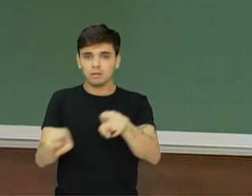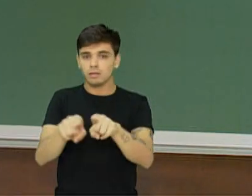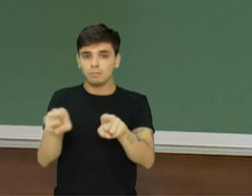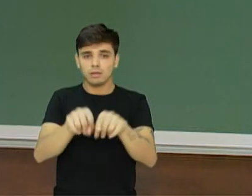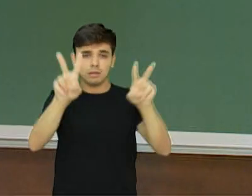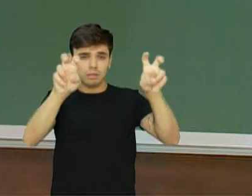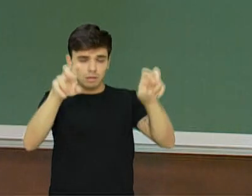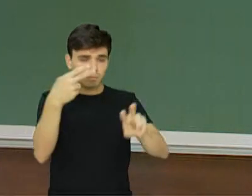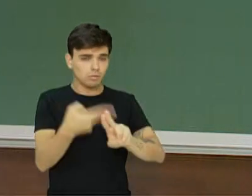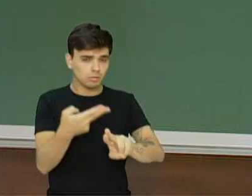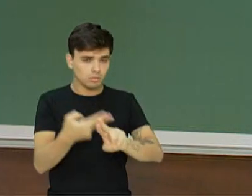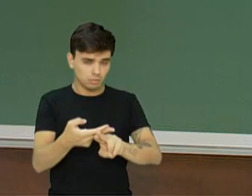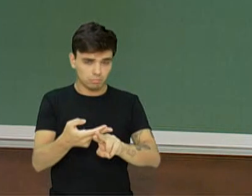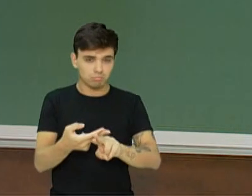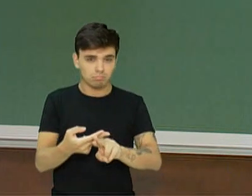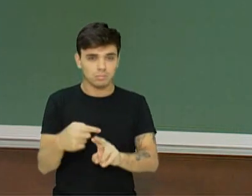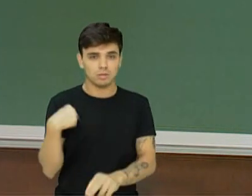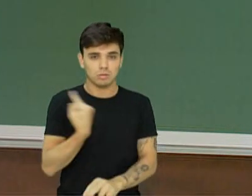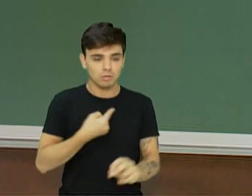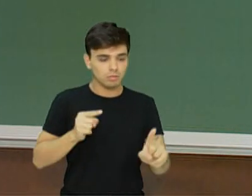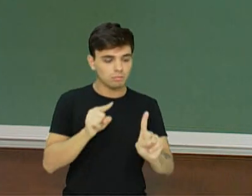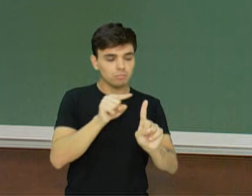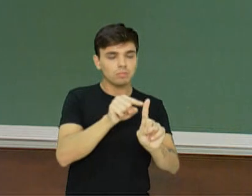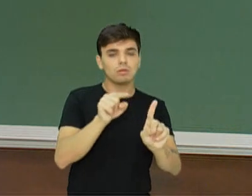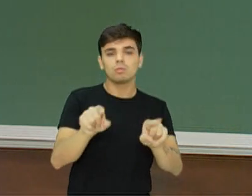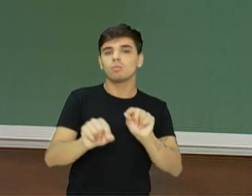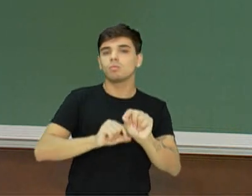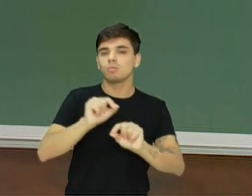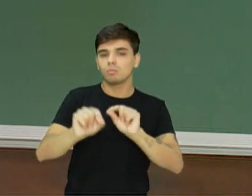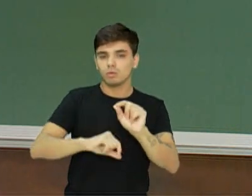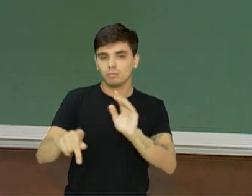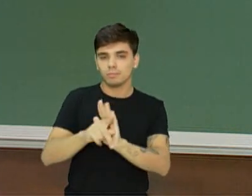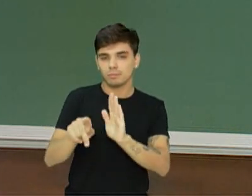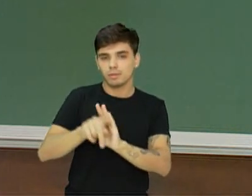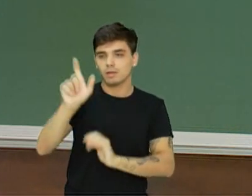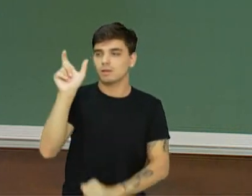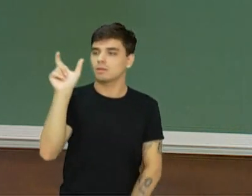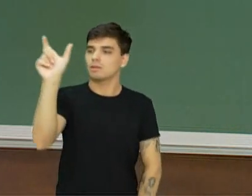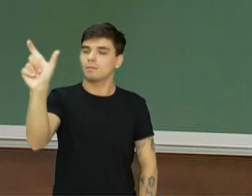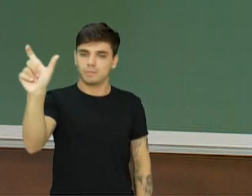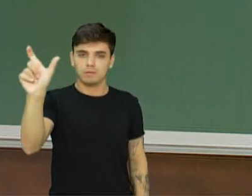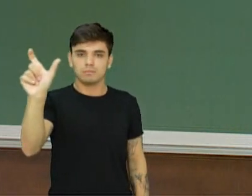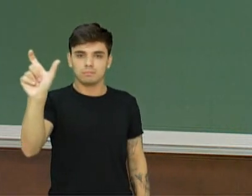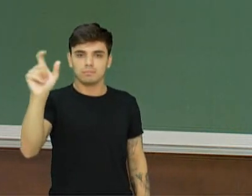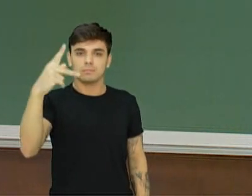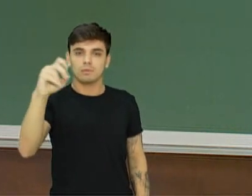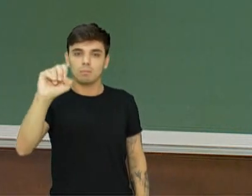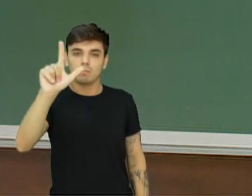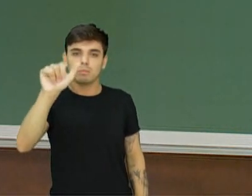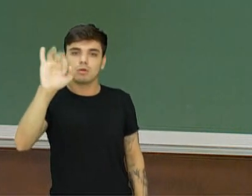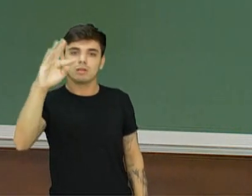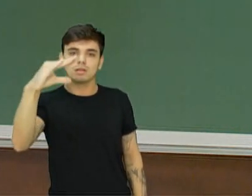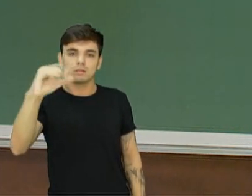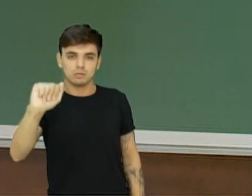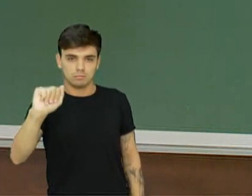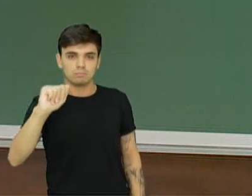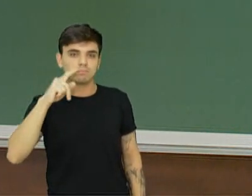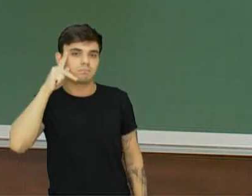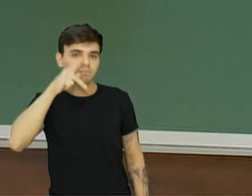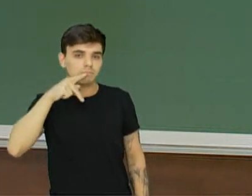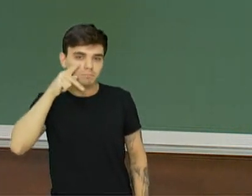de termos que nos remetem, de certa forma, a essa palavra-chave, política,